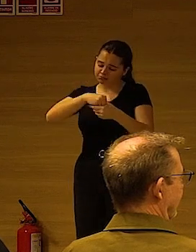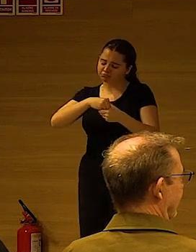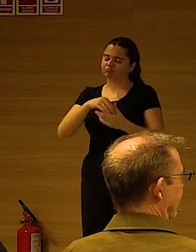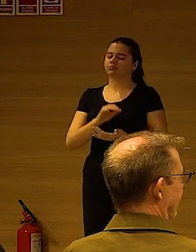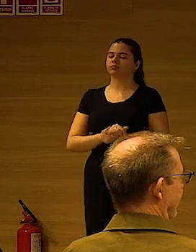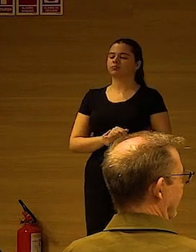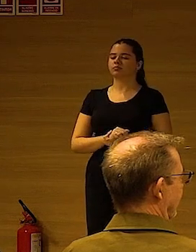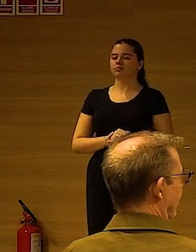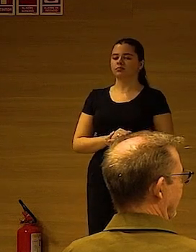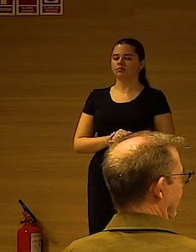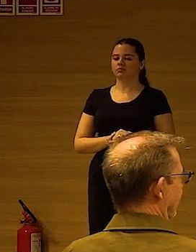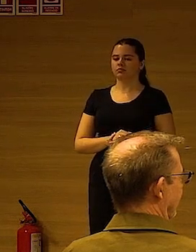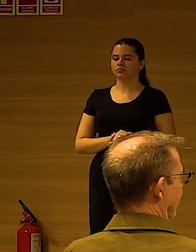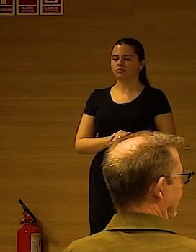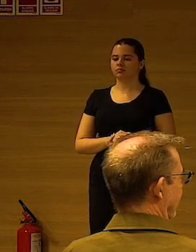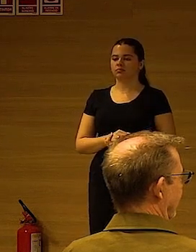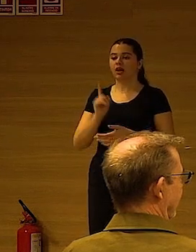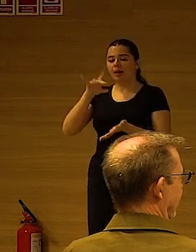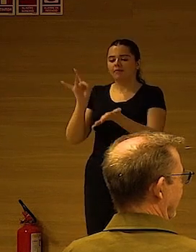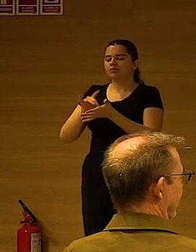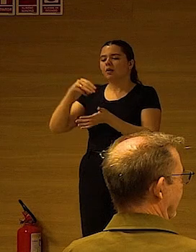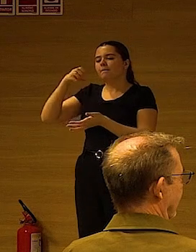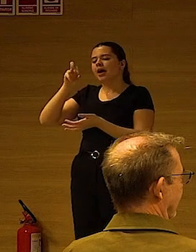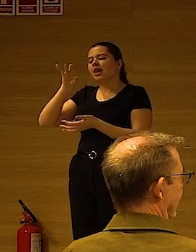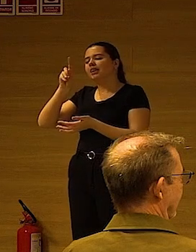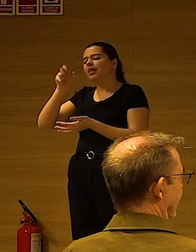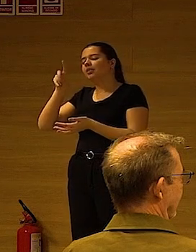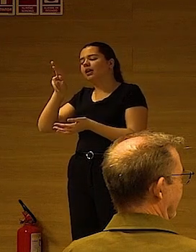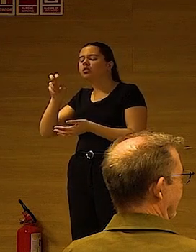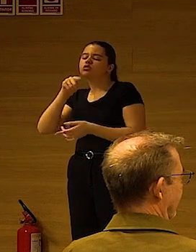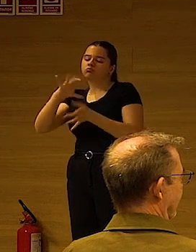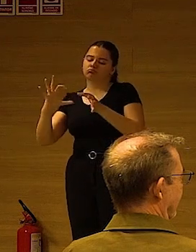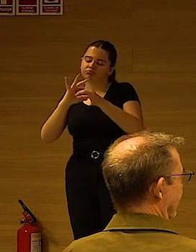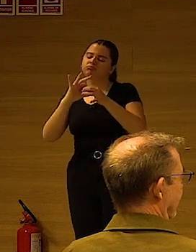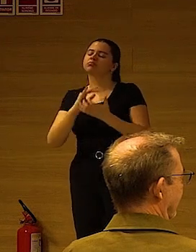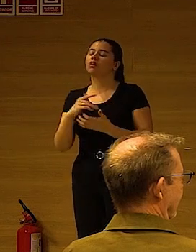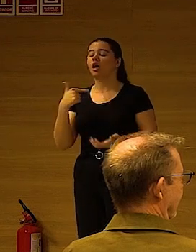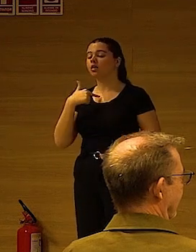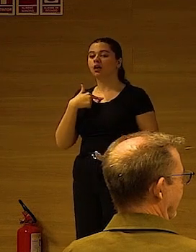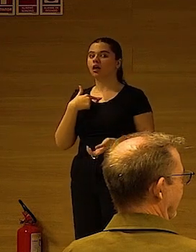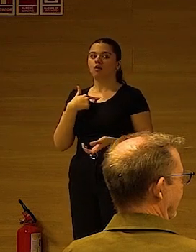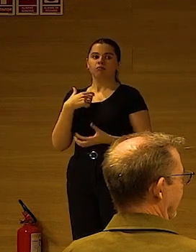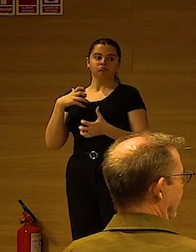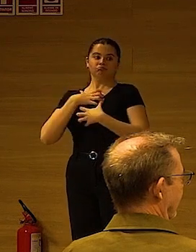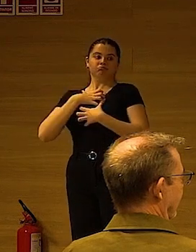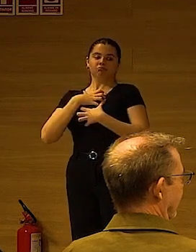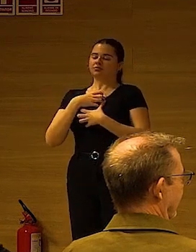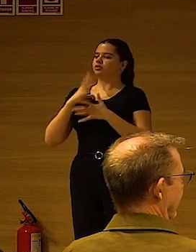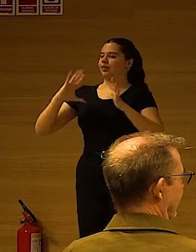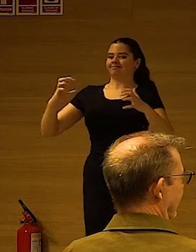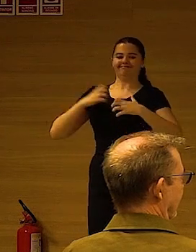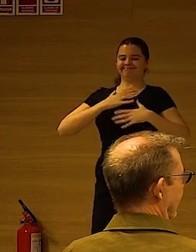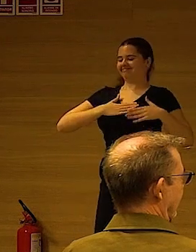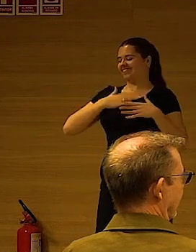Andrade, que é mais para baixo, a Mário de Andrade oficial, era aquele lá, você podia apanhar livros. Então eu virei um rato, como se